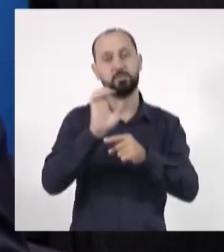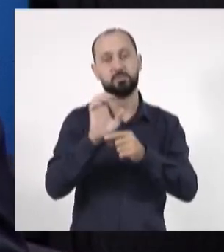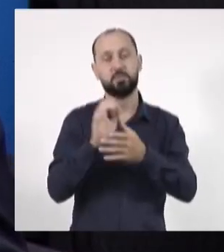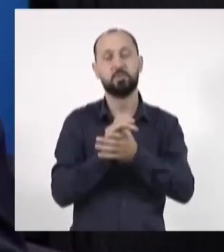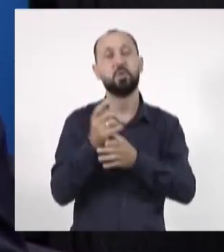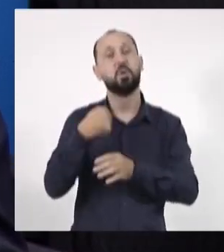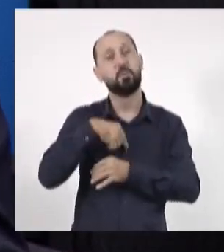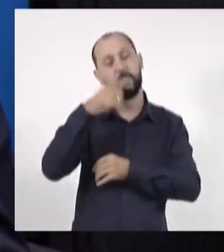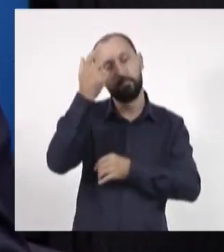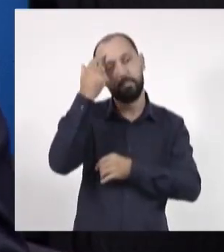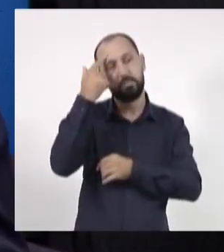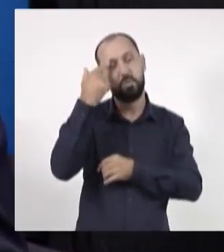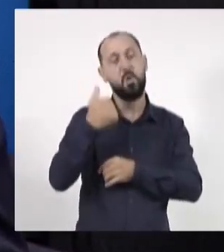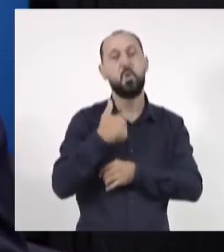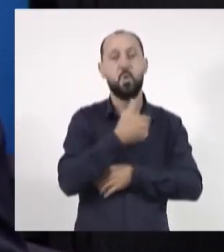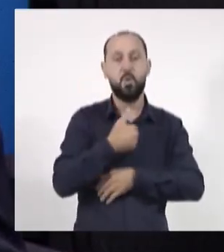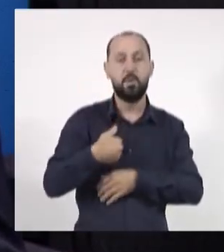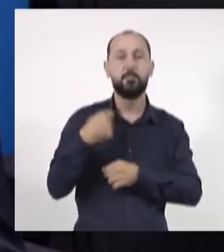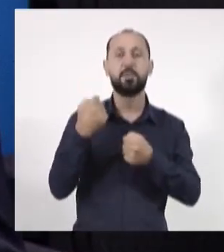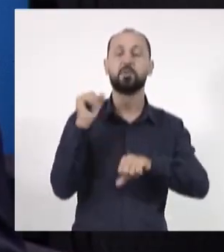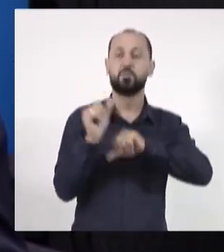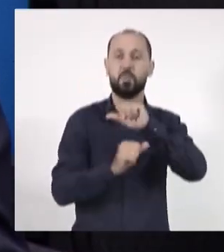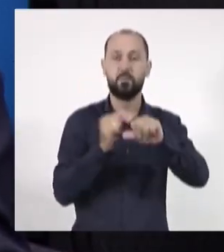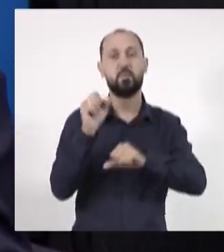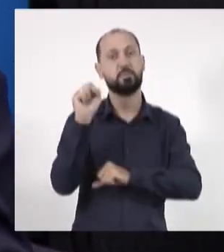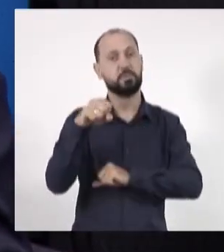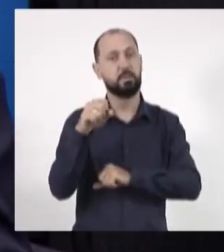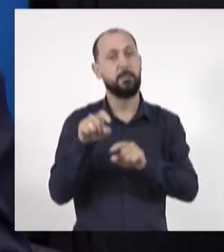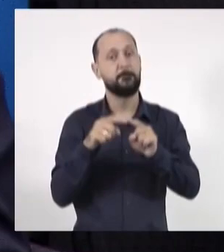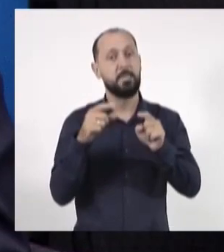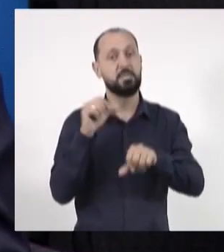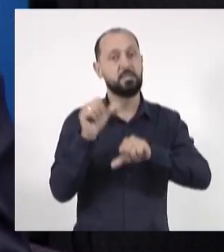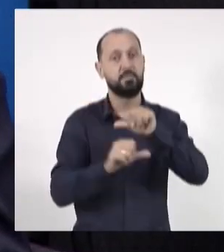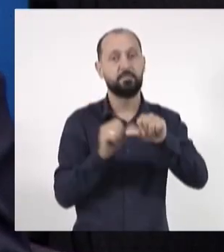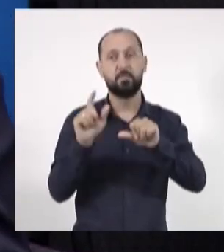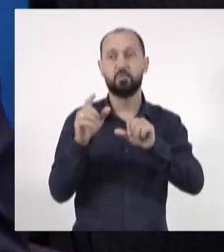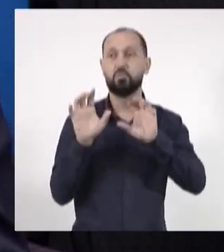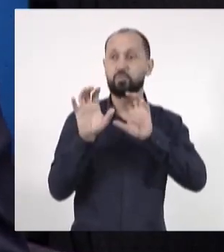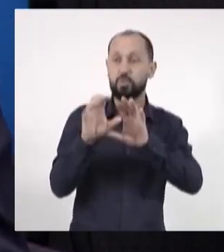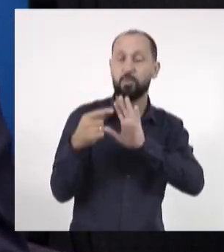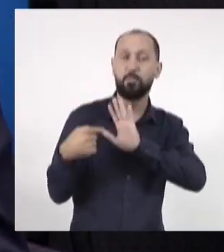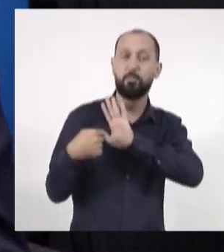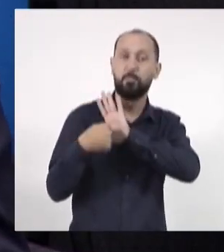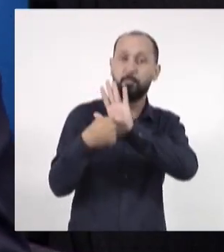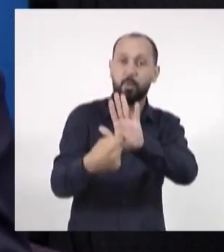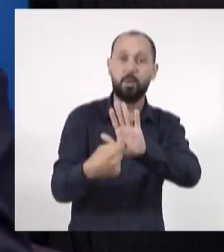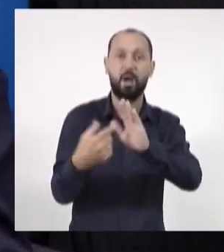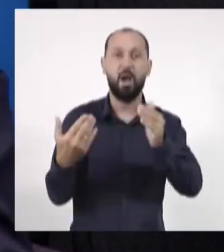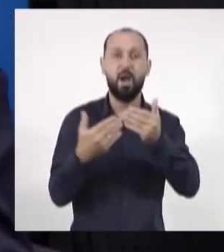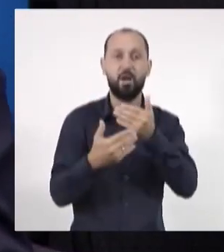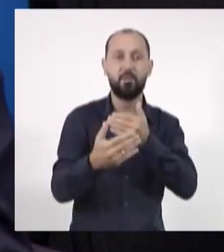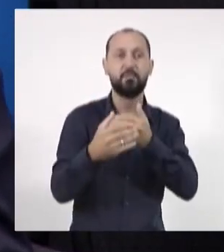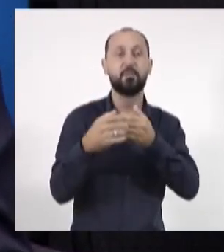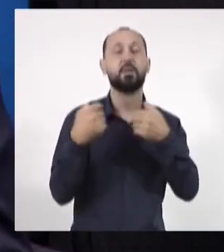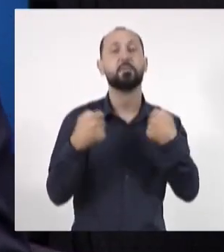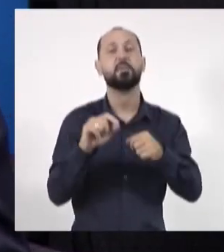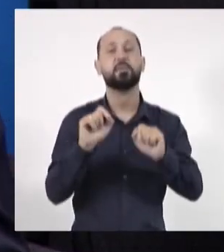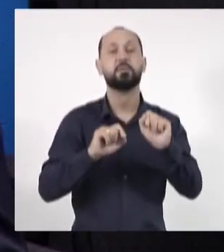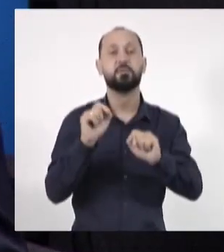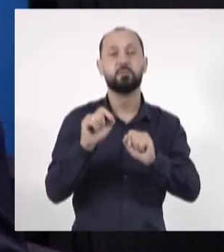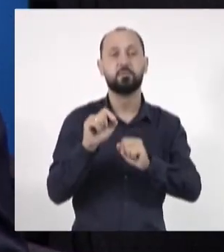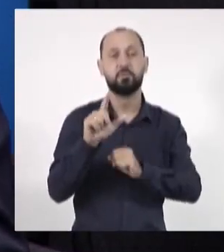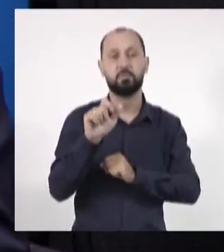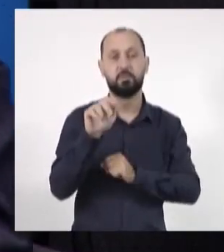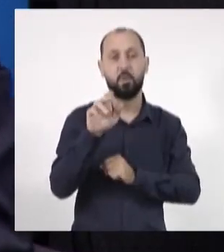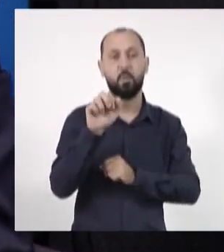nós acreditamos no governo, precisamos de uma reforma, precisamos. Mas essa reforma, a forma que ela está sendo colocada, e aí vai ter, como o Lauri